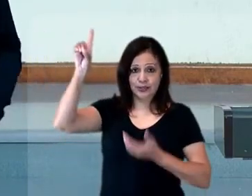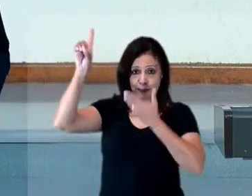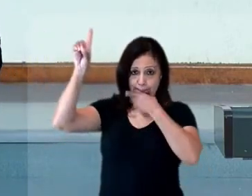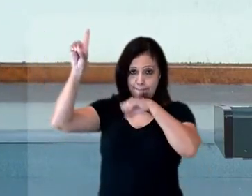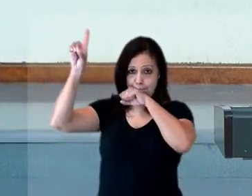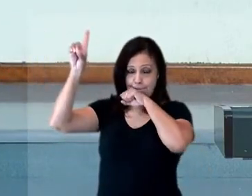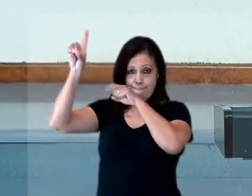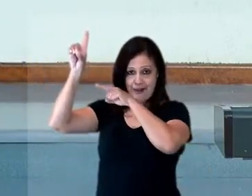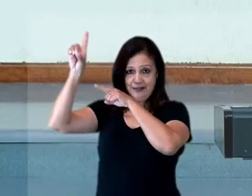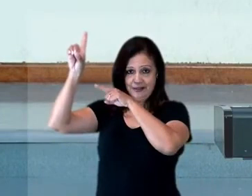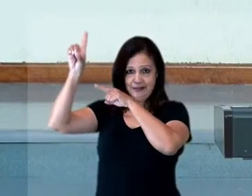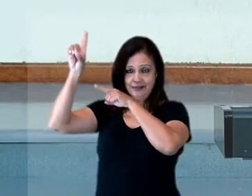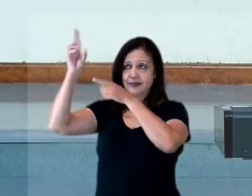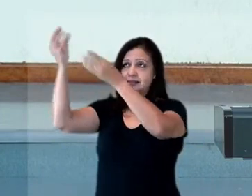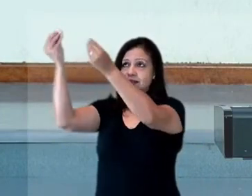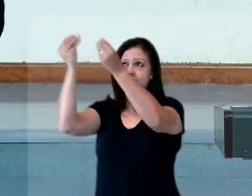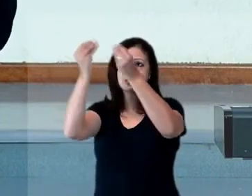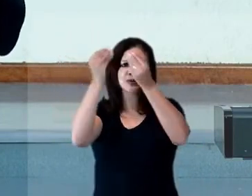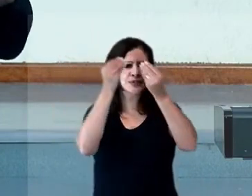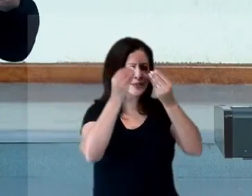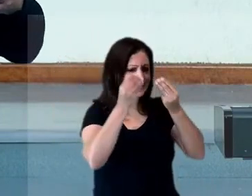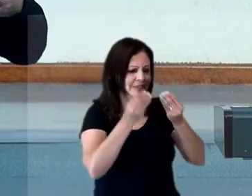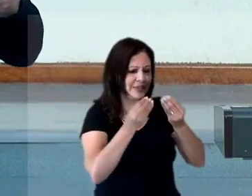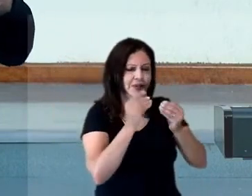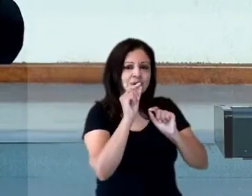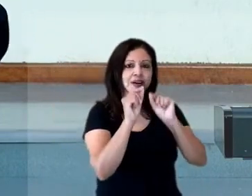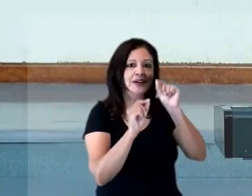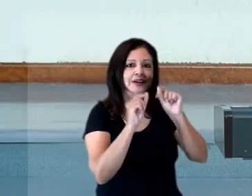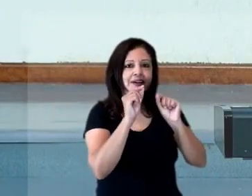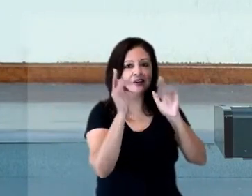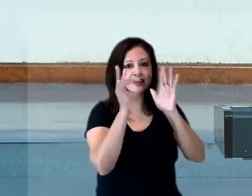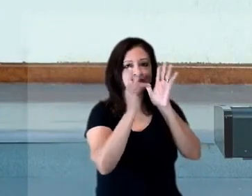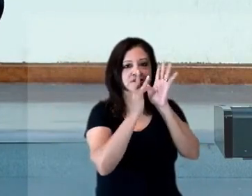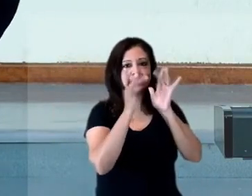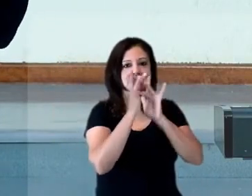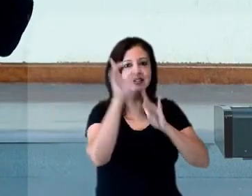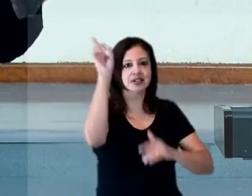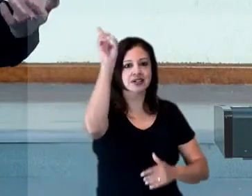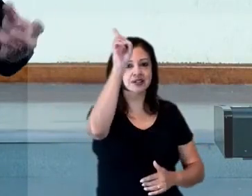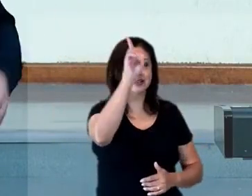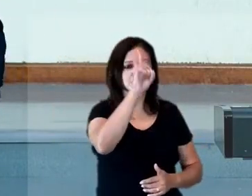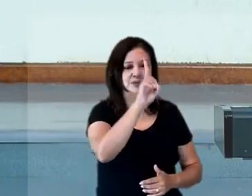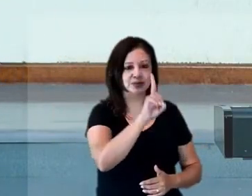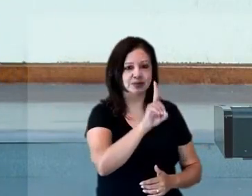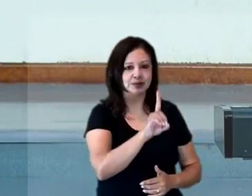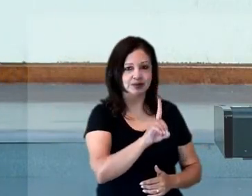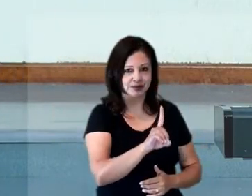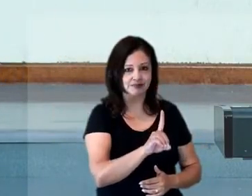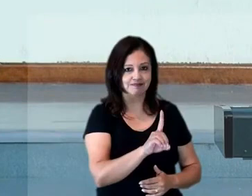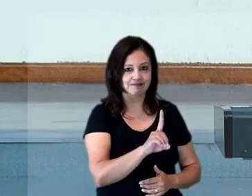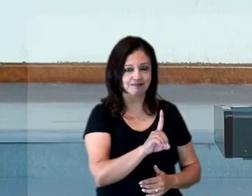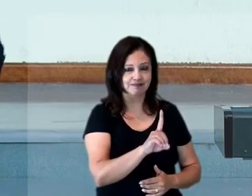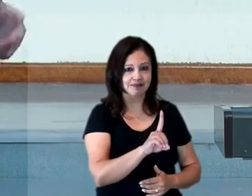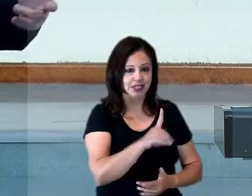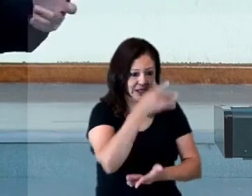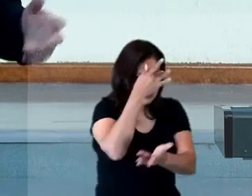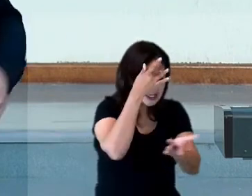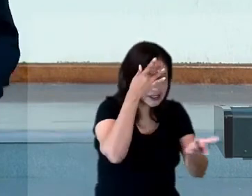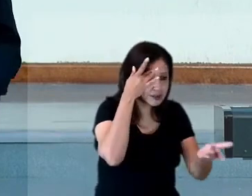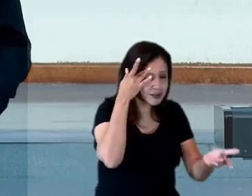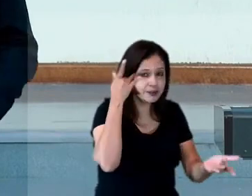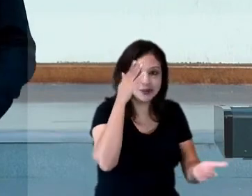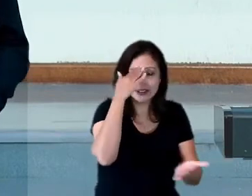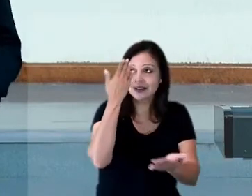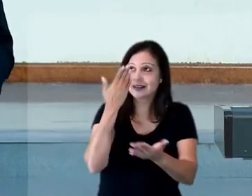Jesus, enviou Jesus para que todo aquele que nele crê não pereça, mas